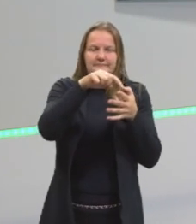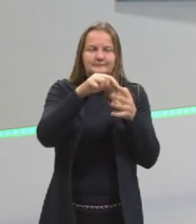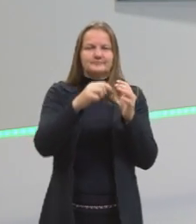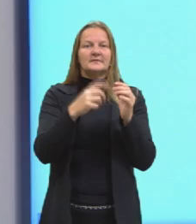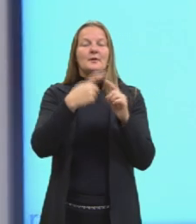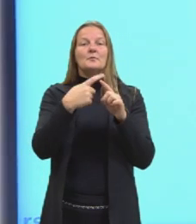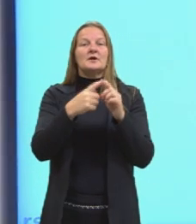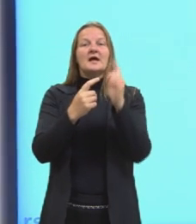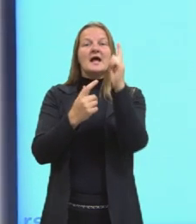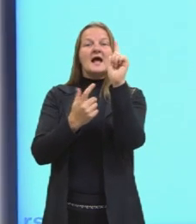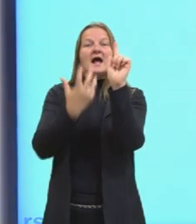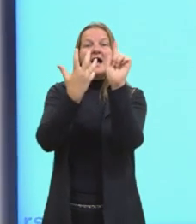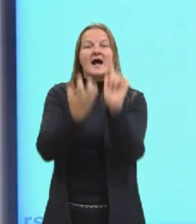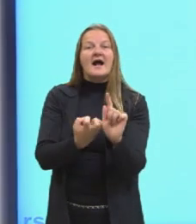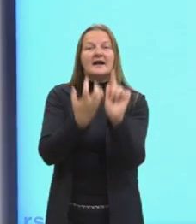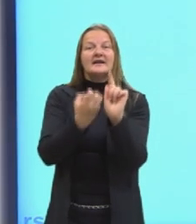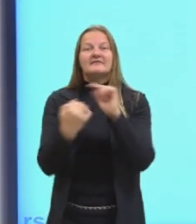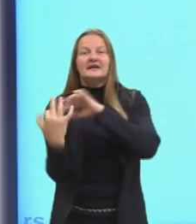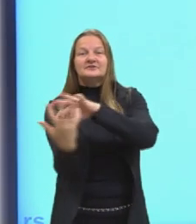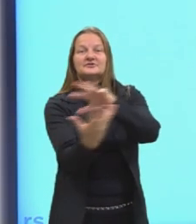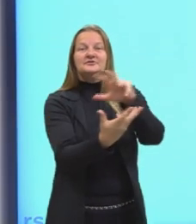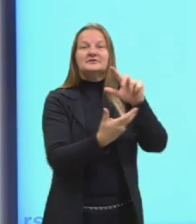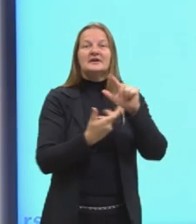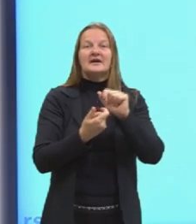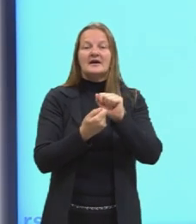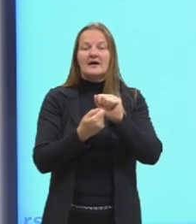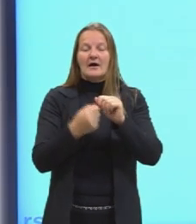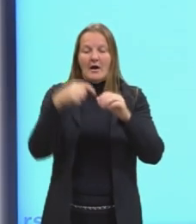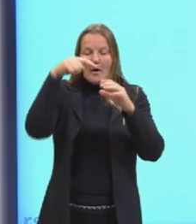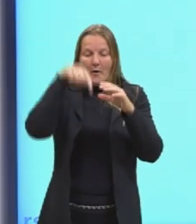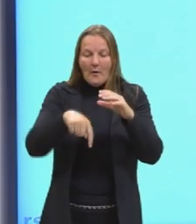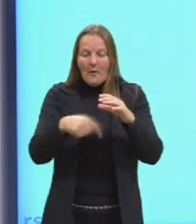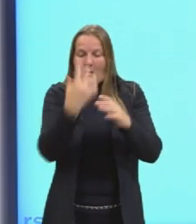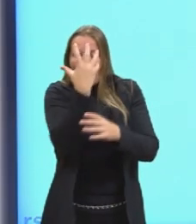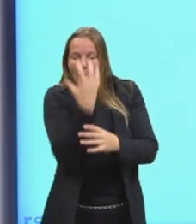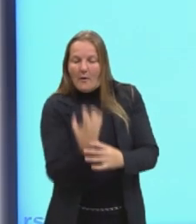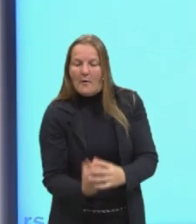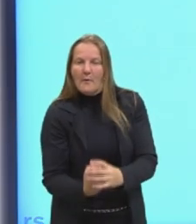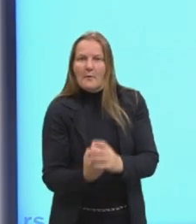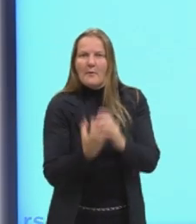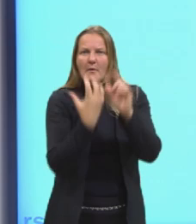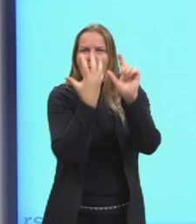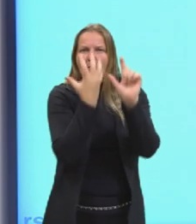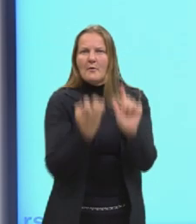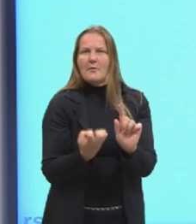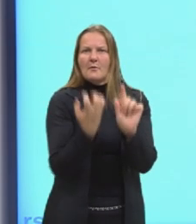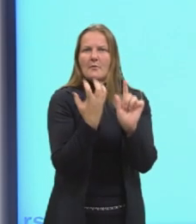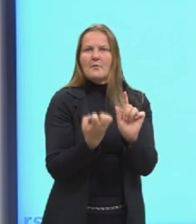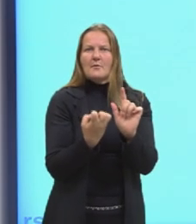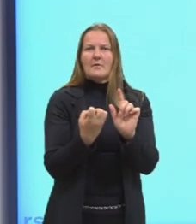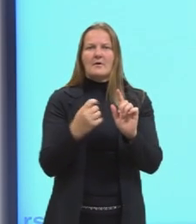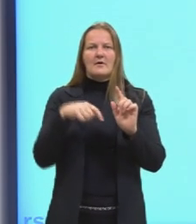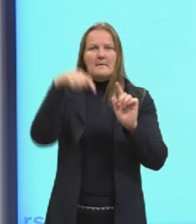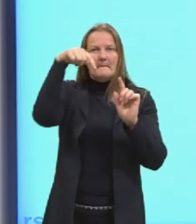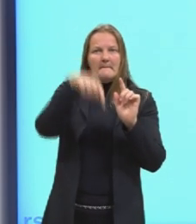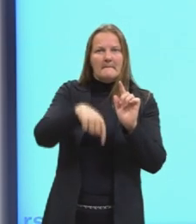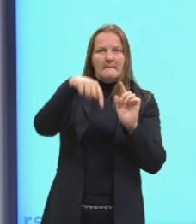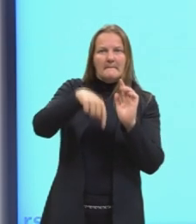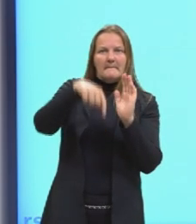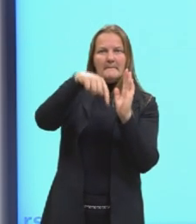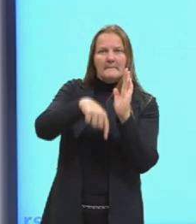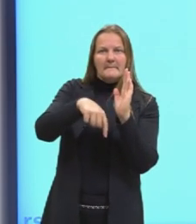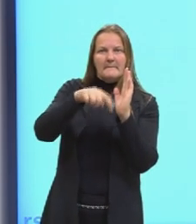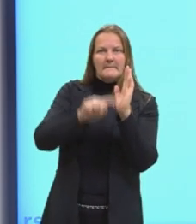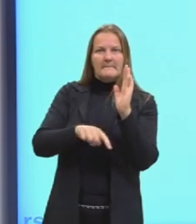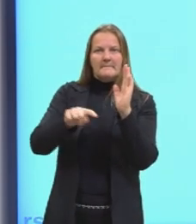da terra é como se a gente estivesse indo contra essa gravidade né Ela é para ela ela está apontada para baixo